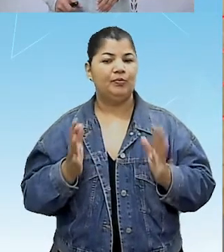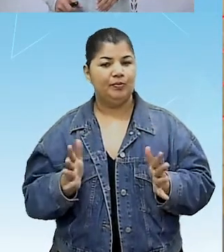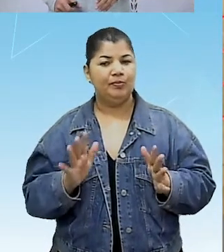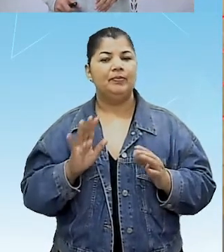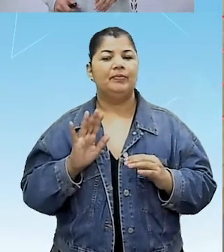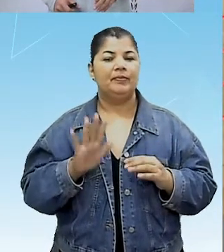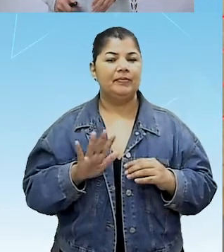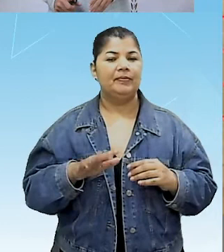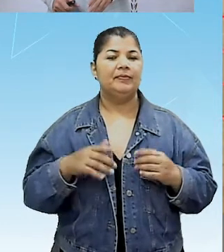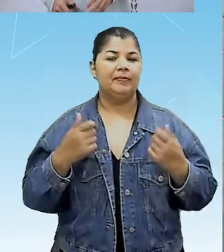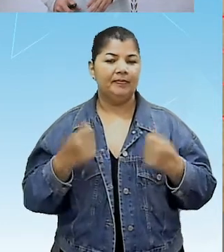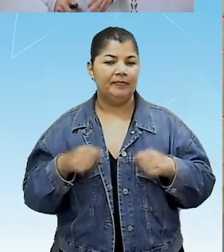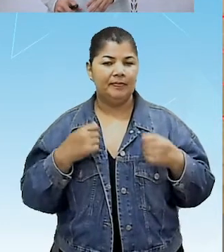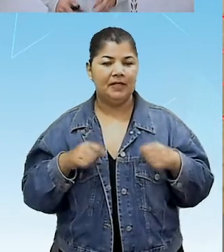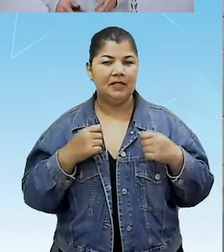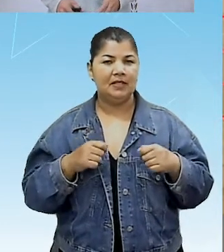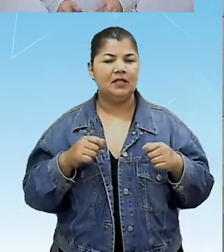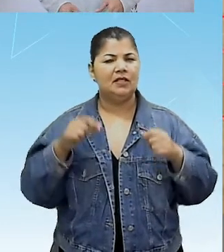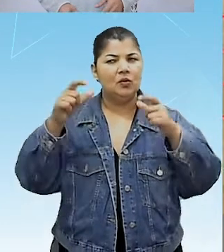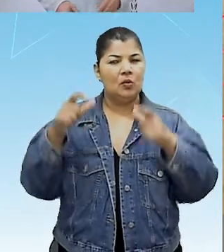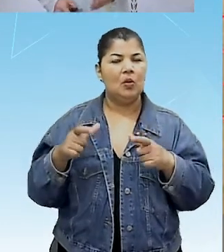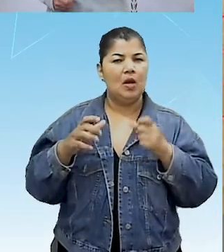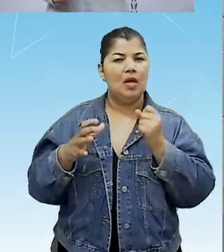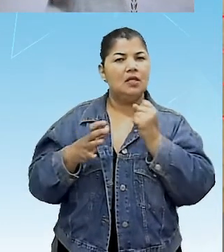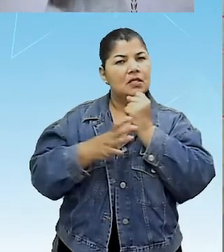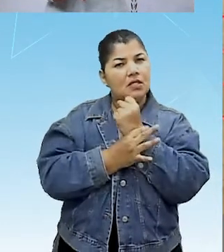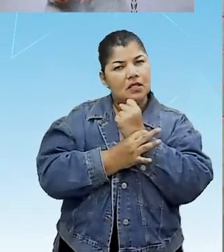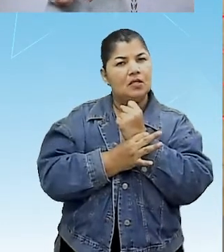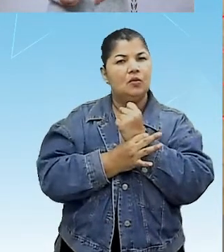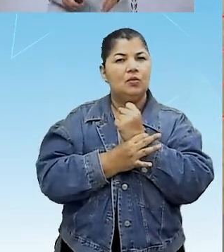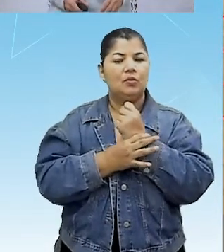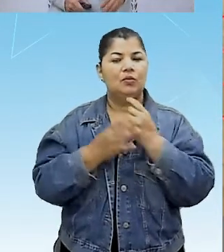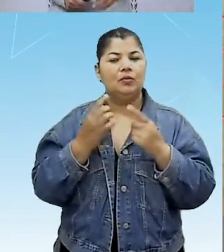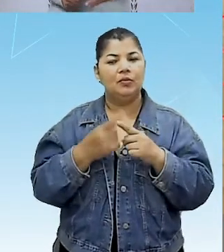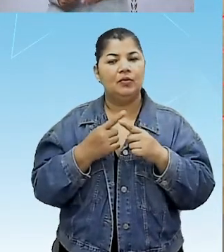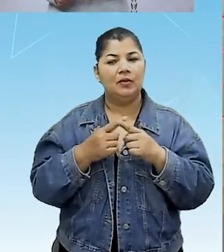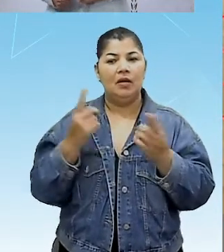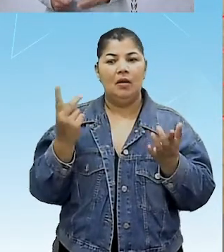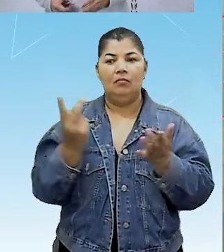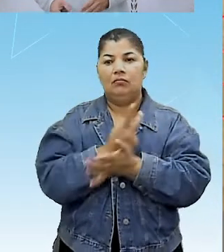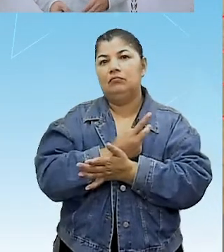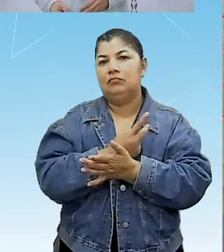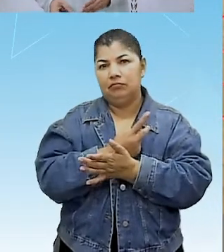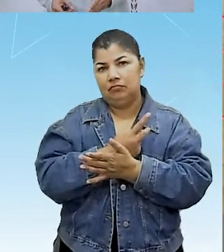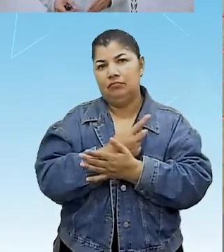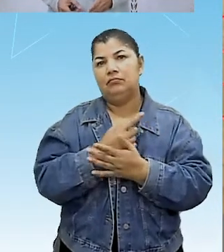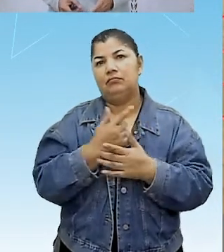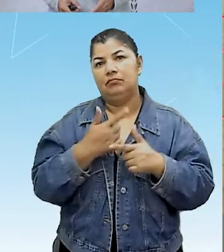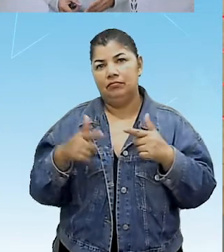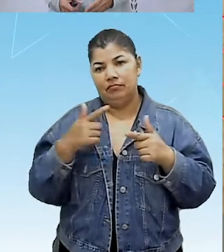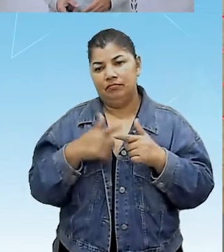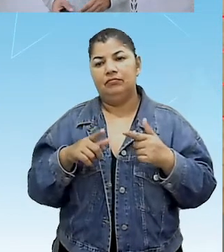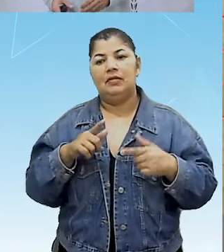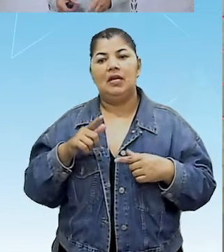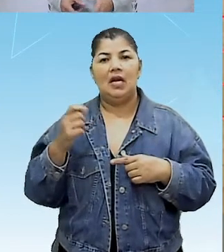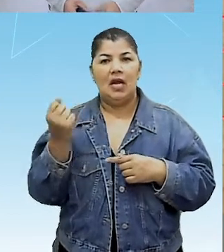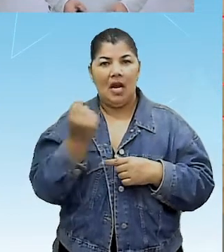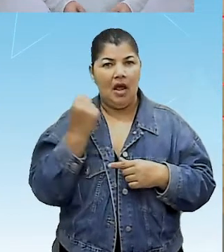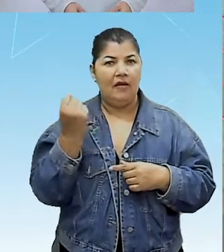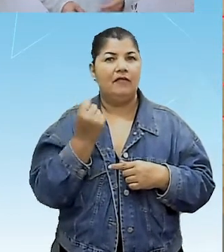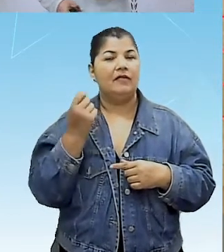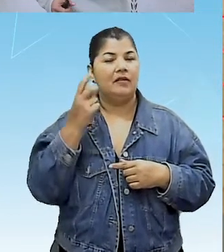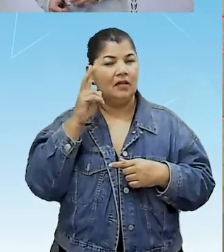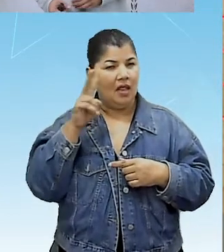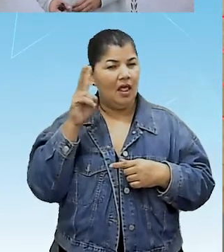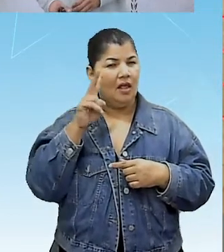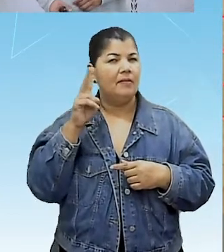ser construída em local seguro, porque quando há acidentes são gravíssimos. É só lembrar da história de Chernobyl